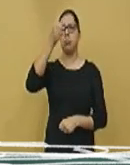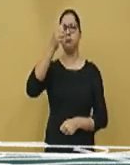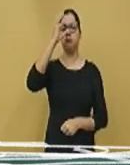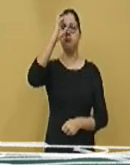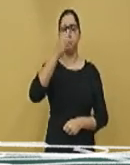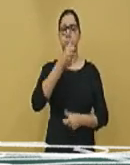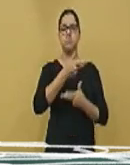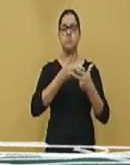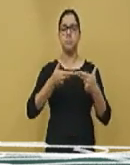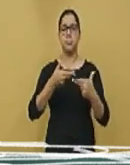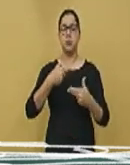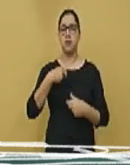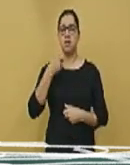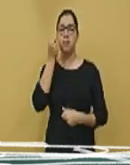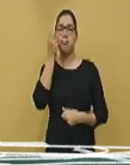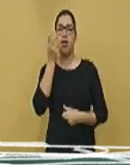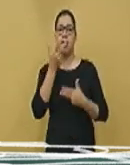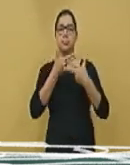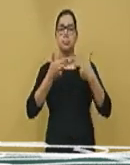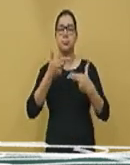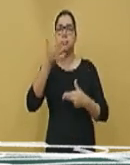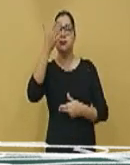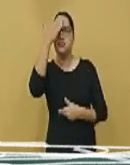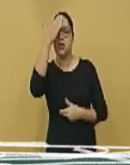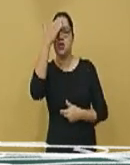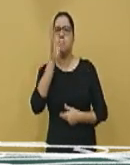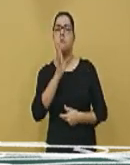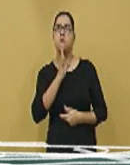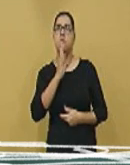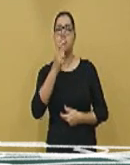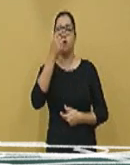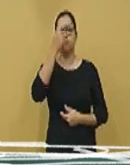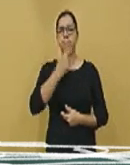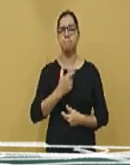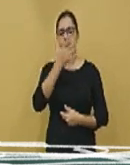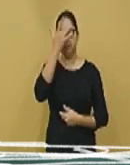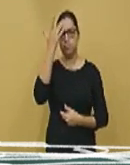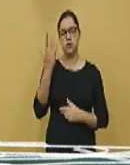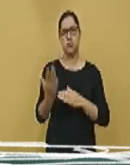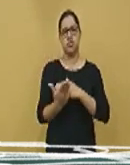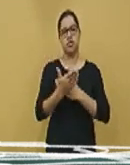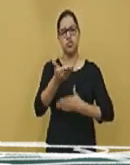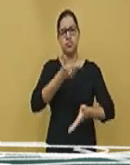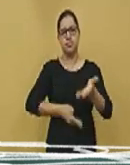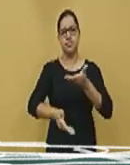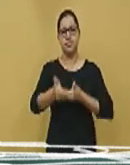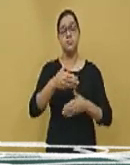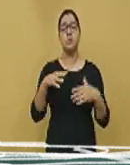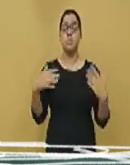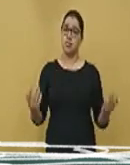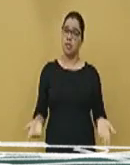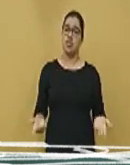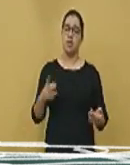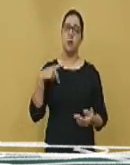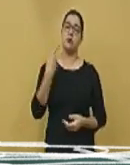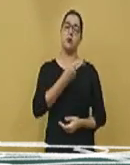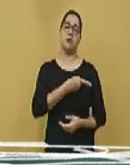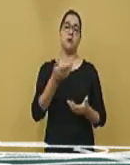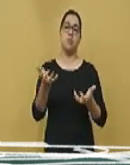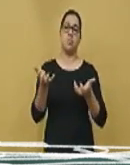que, com suas expertises, podem contribuir com a universidade e com o seu desenvolvimento. É dessa forma que nós